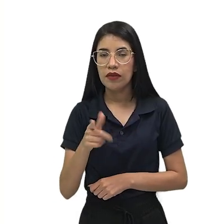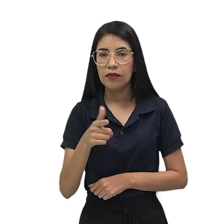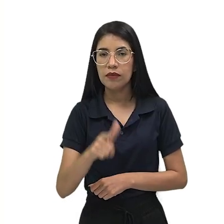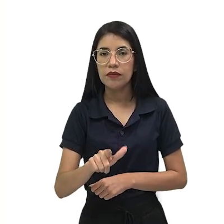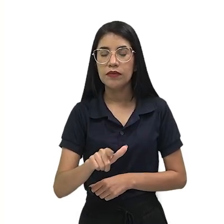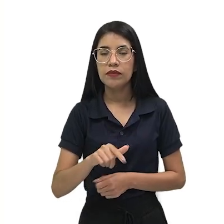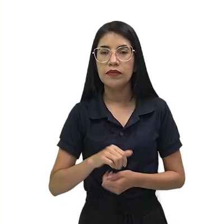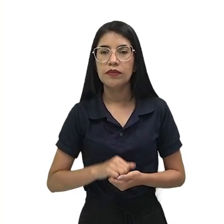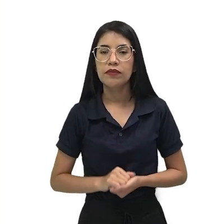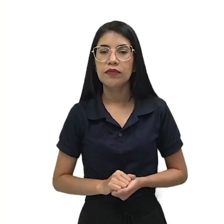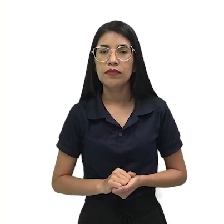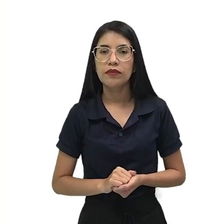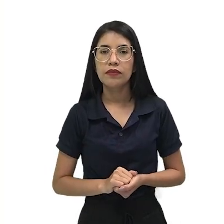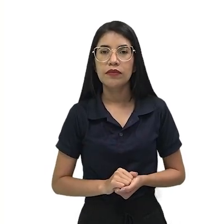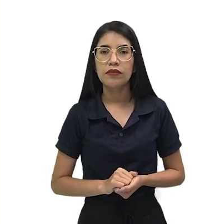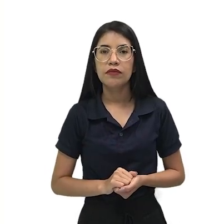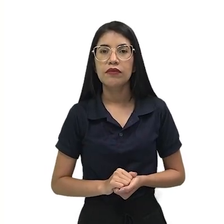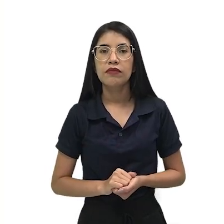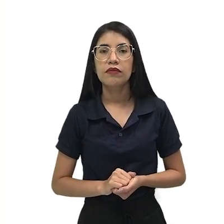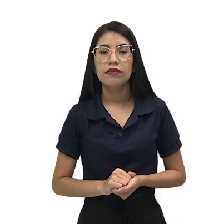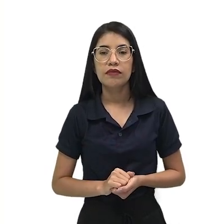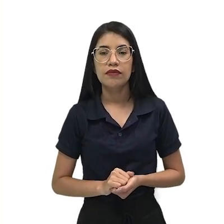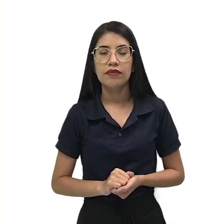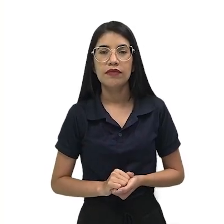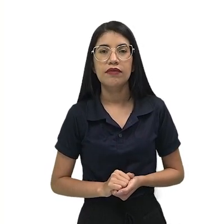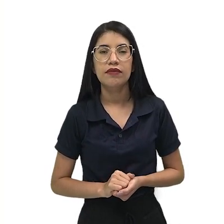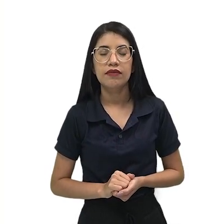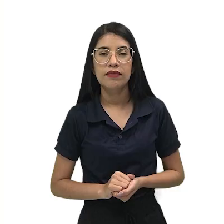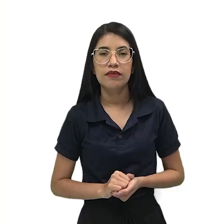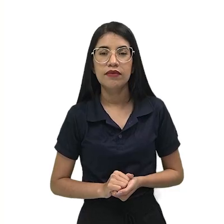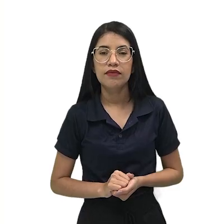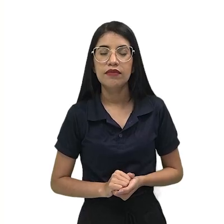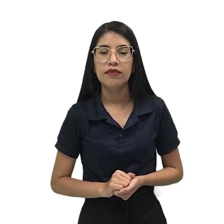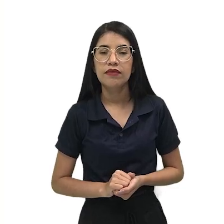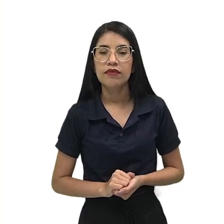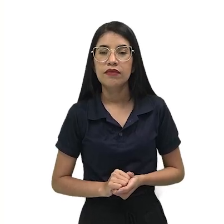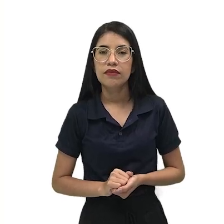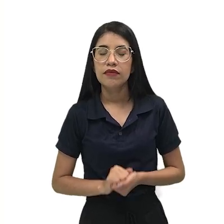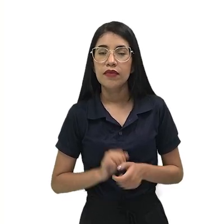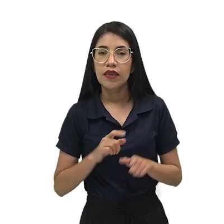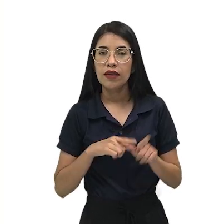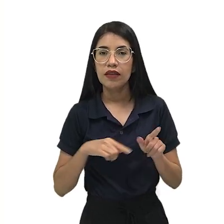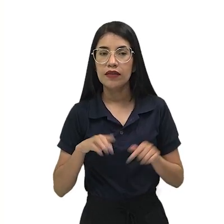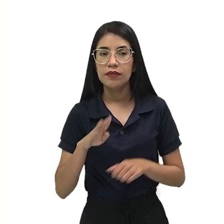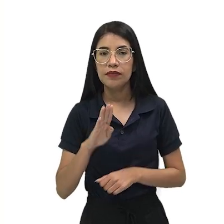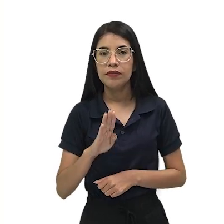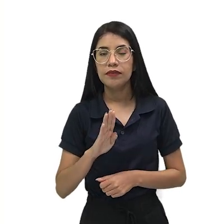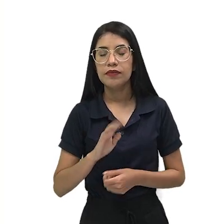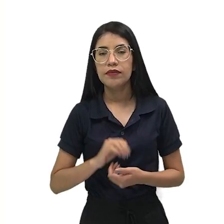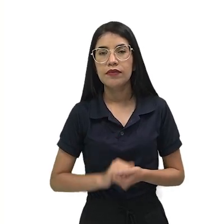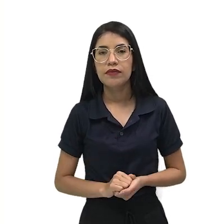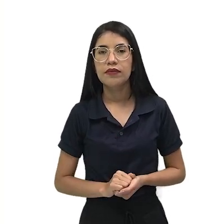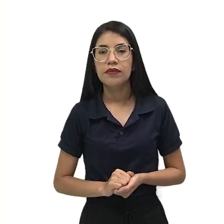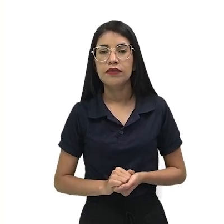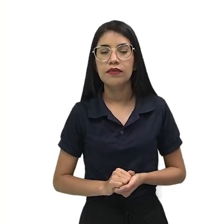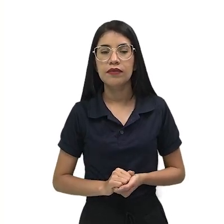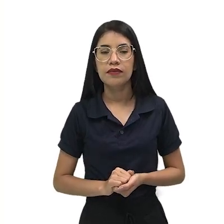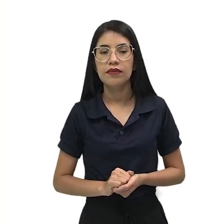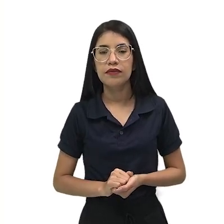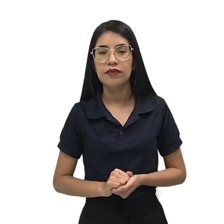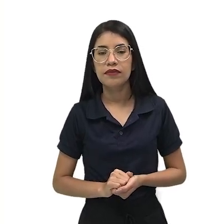o anteperíodo. Muito bem. Vamos para a letra B, ó. Na letra B, quando